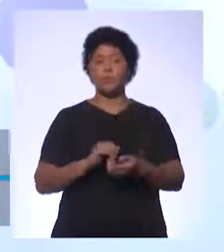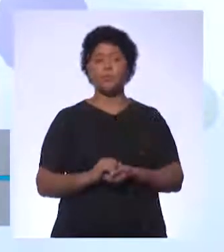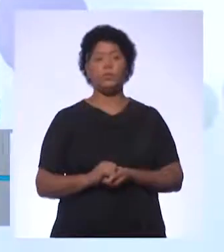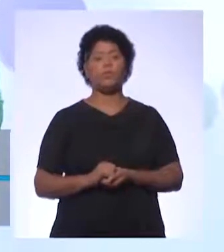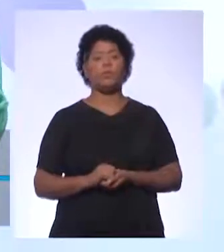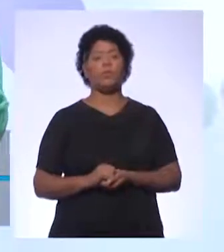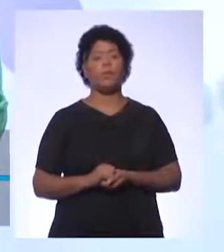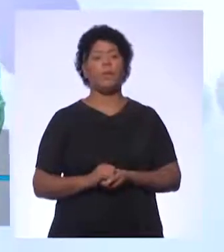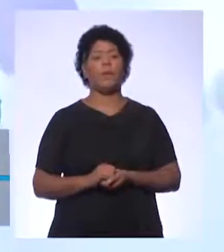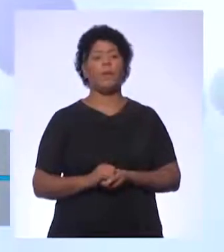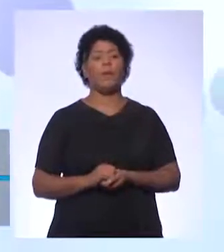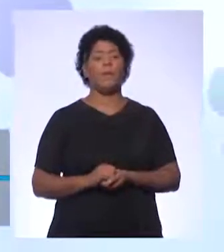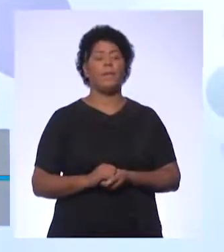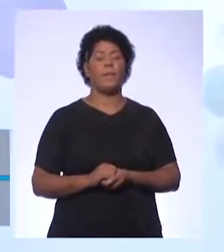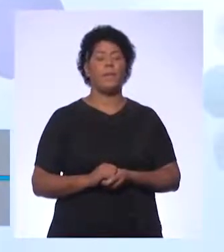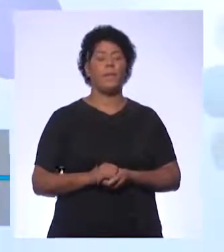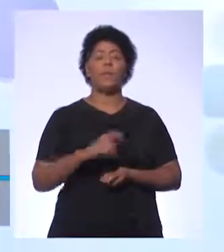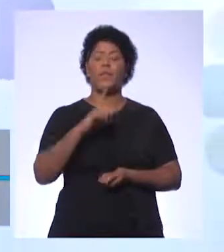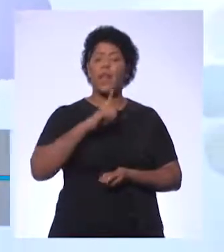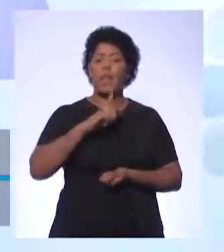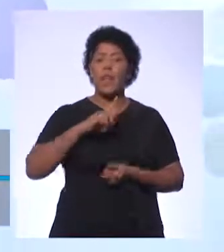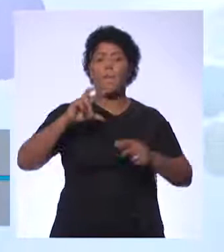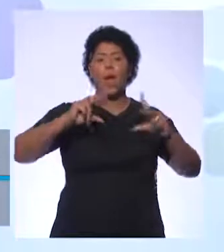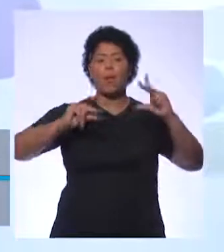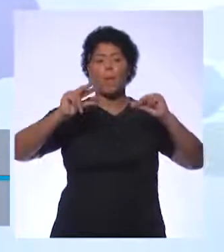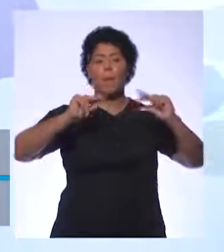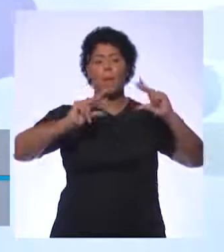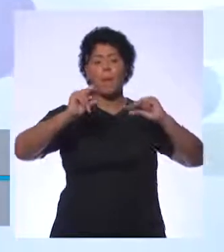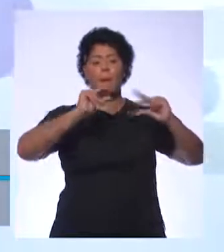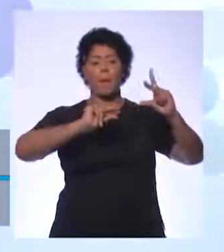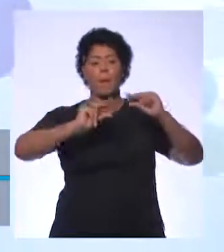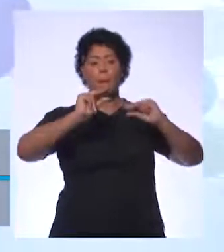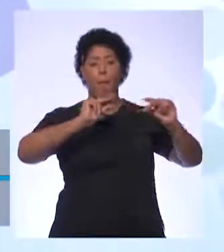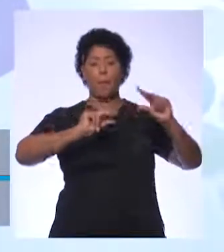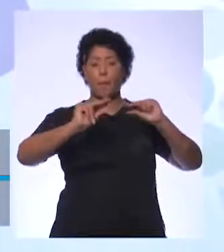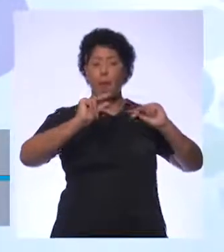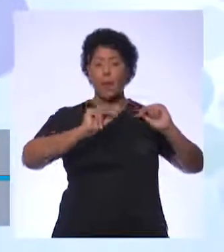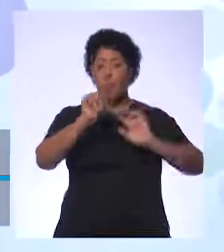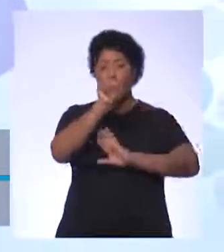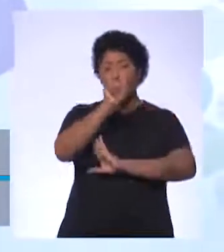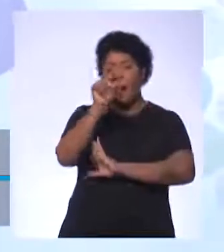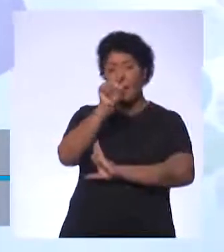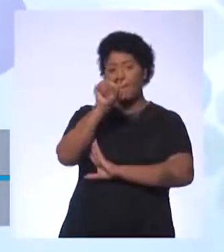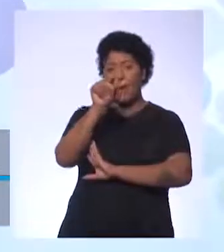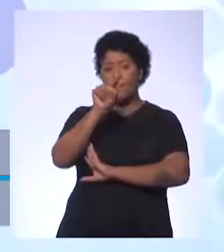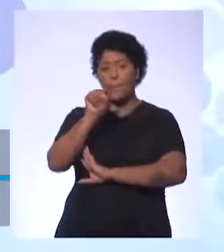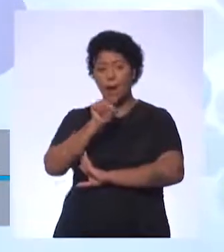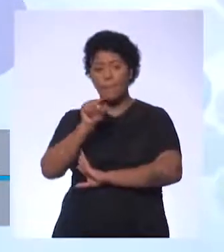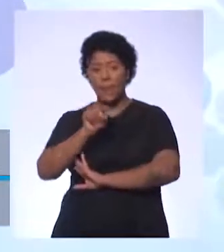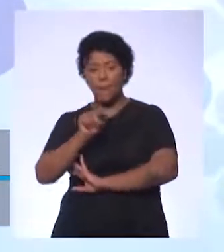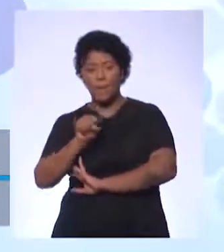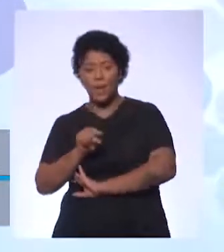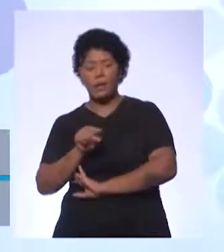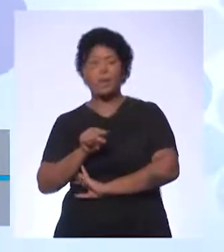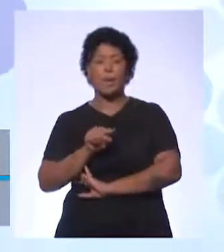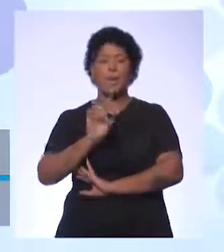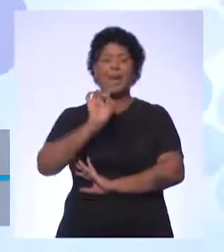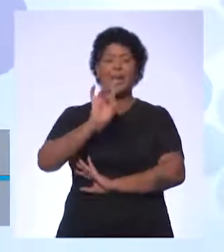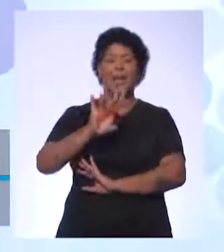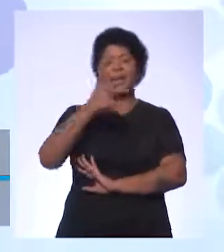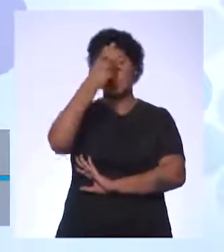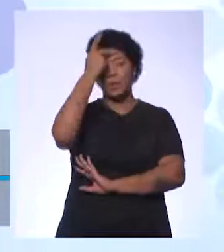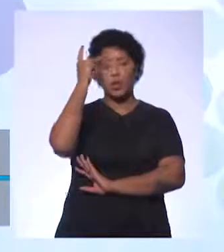vai ter o diálogo, então, travessão para indicar a fala de cada personagem. Eu vou colocar na